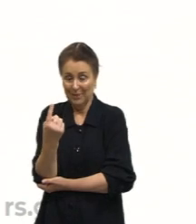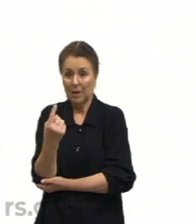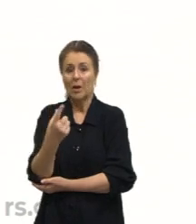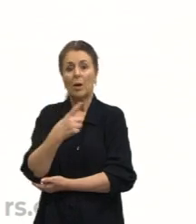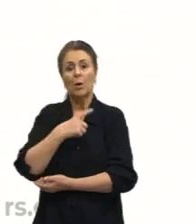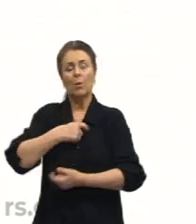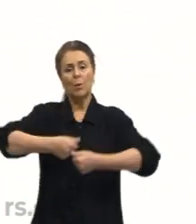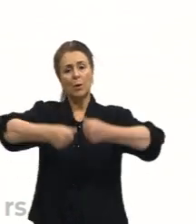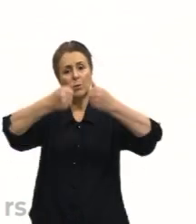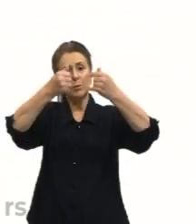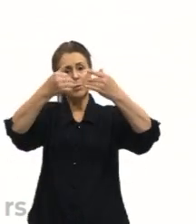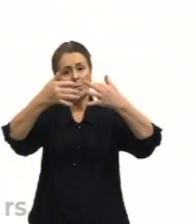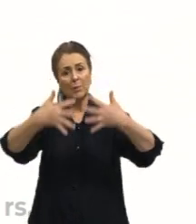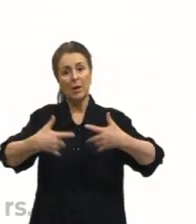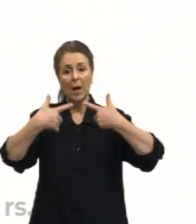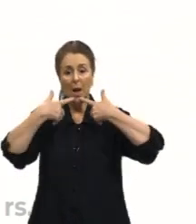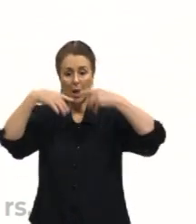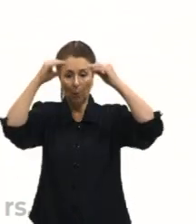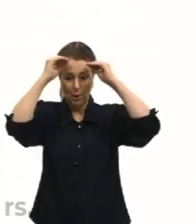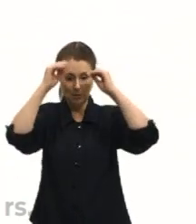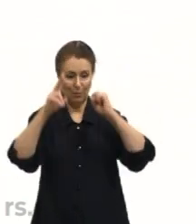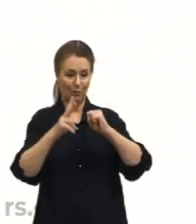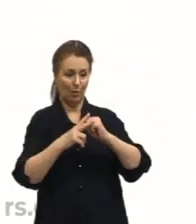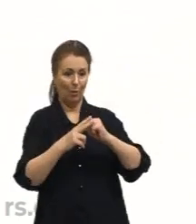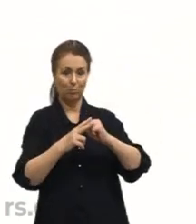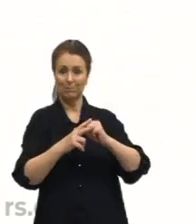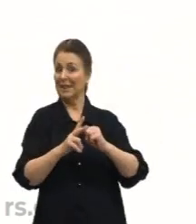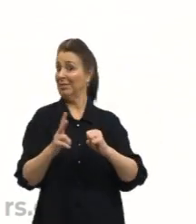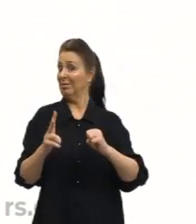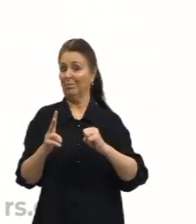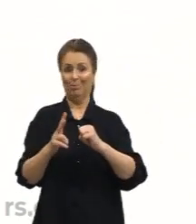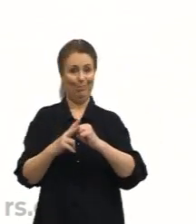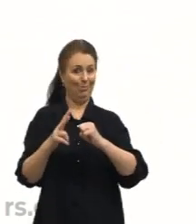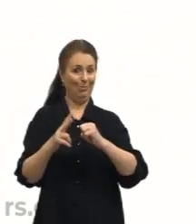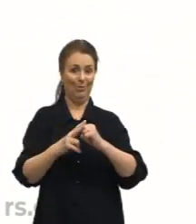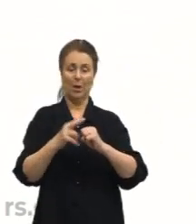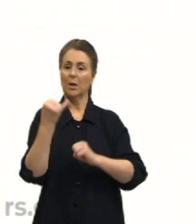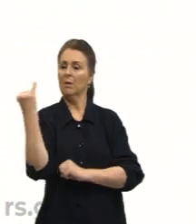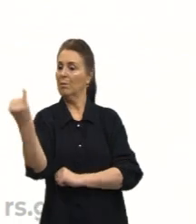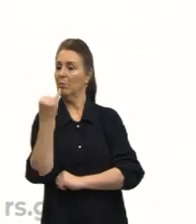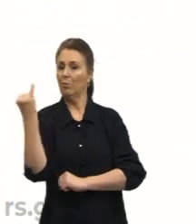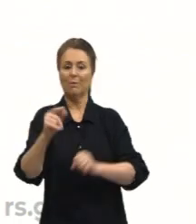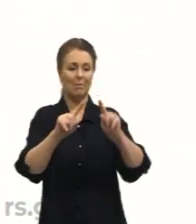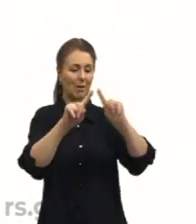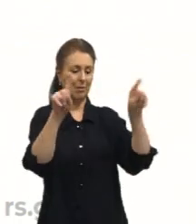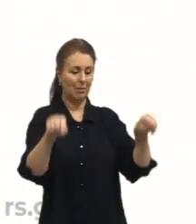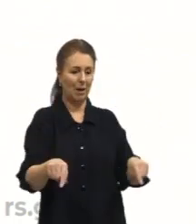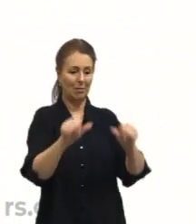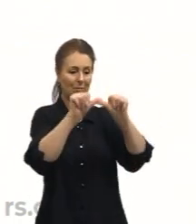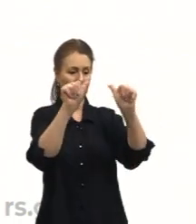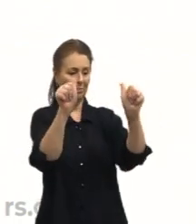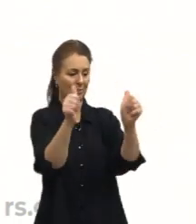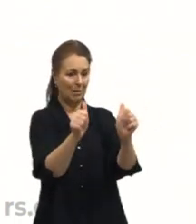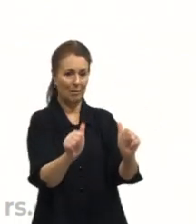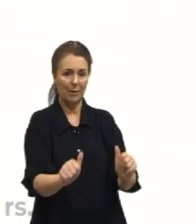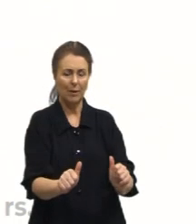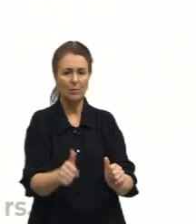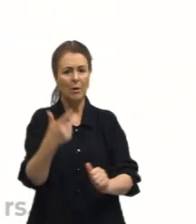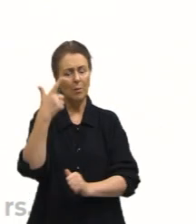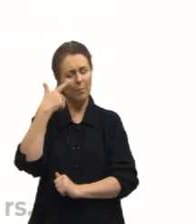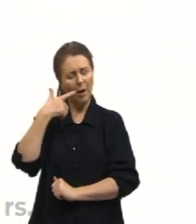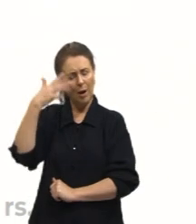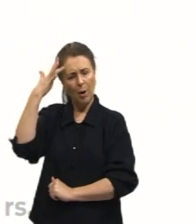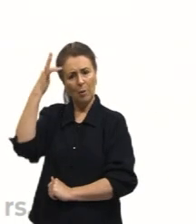linguagem verbal e linguagem não verbal porque ela traz a importância das imagens para compreensão né da